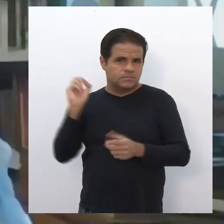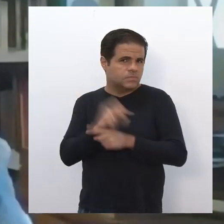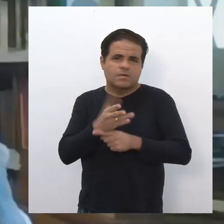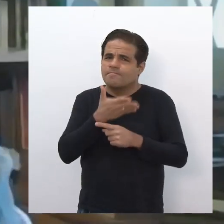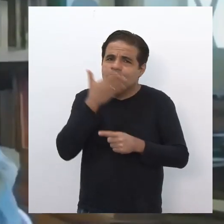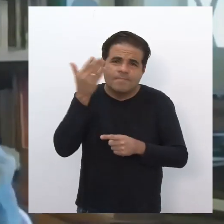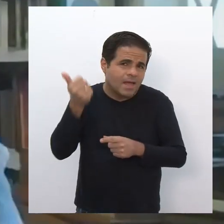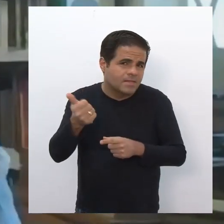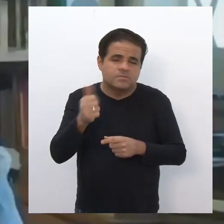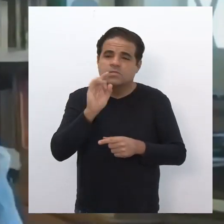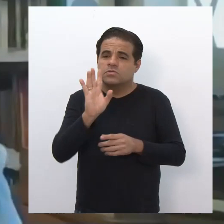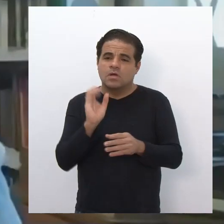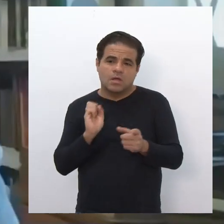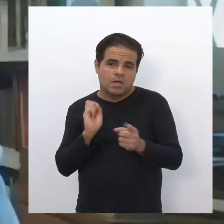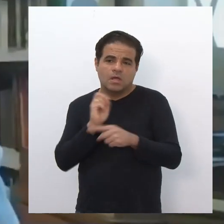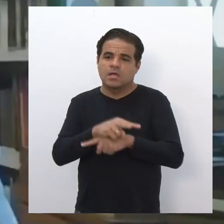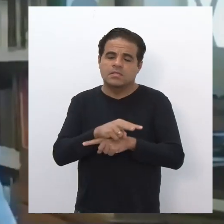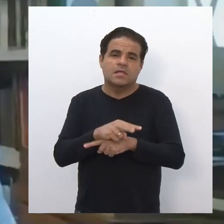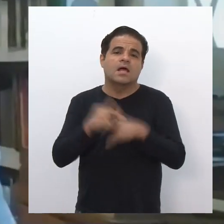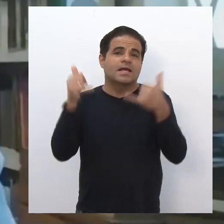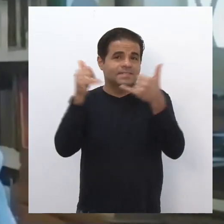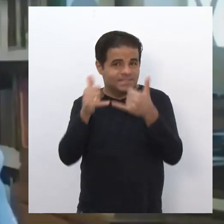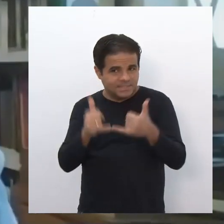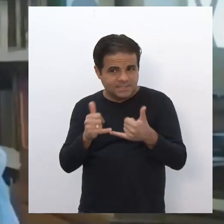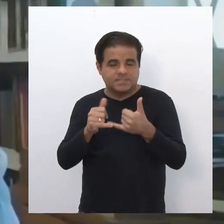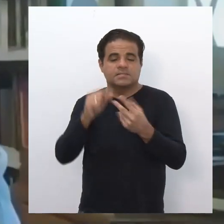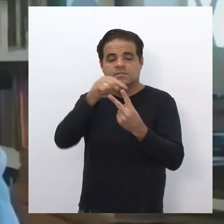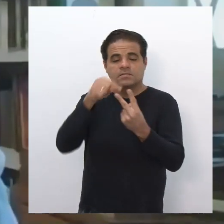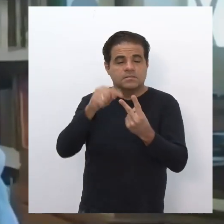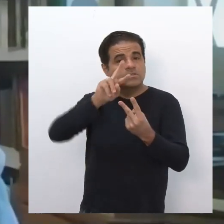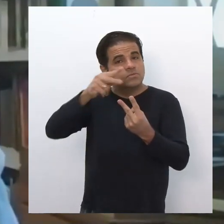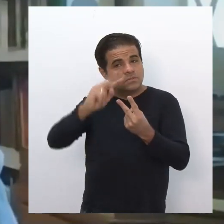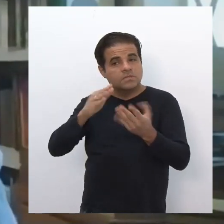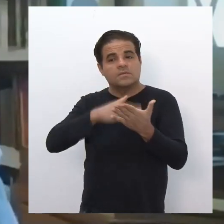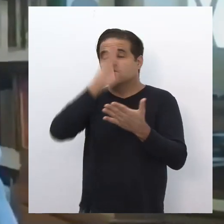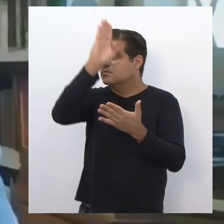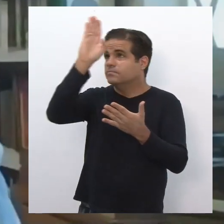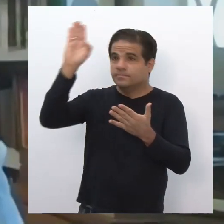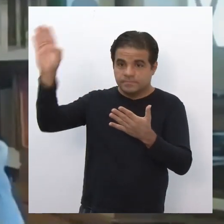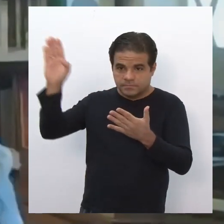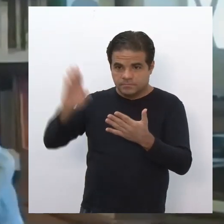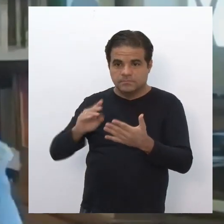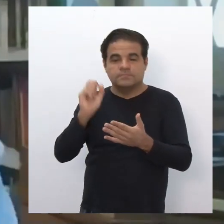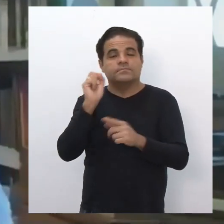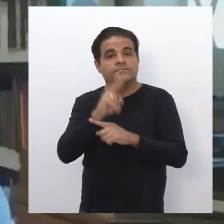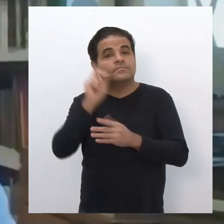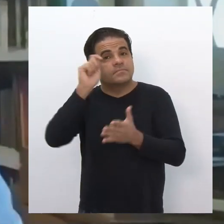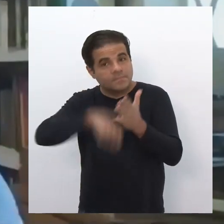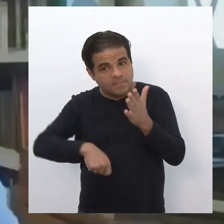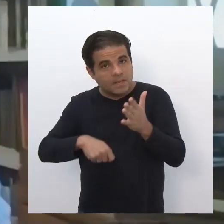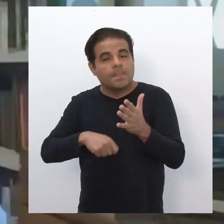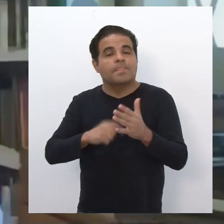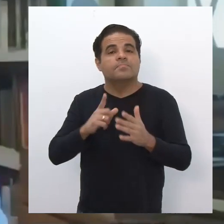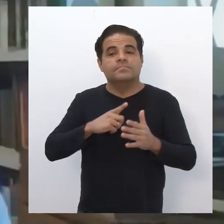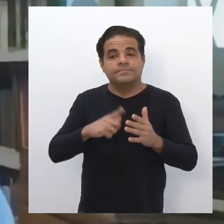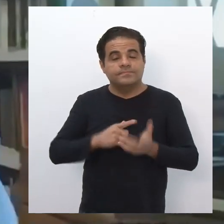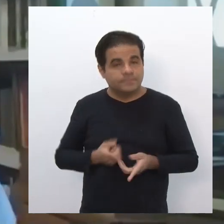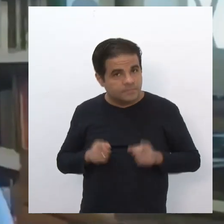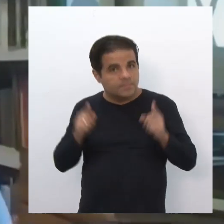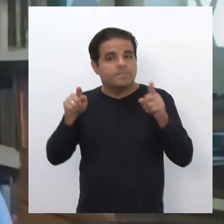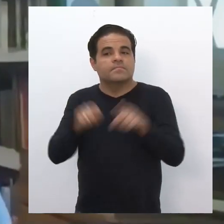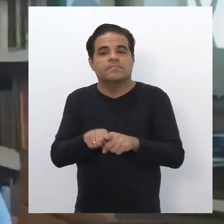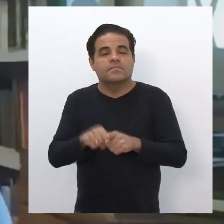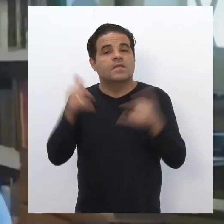facílimo. Basta entrar no site de uma das duas bibliotecas, né, e você pode se associar